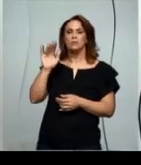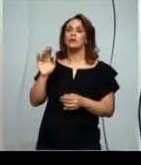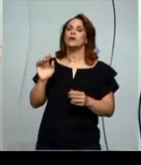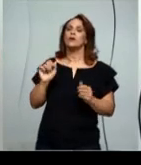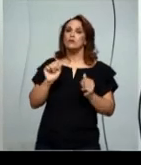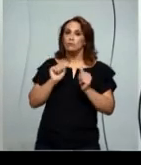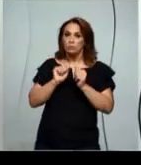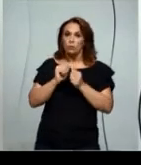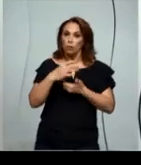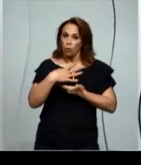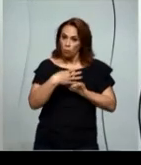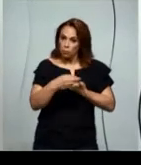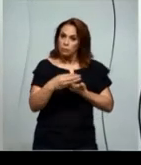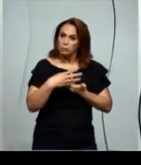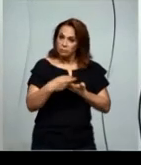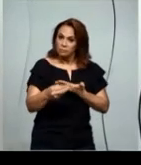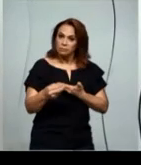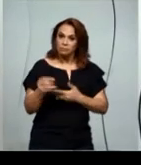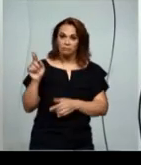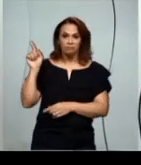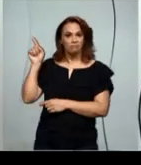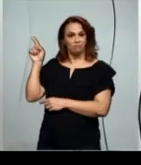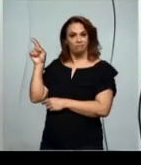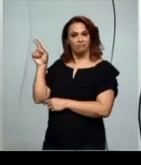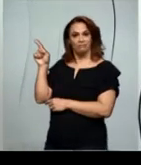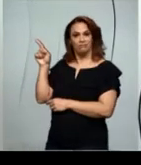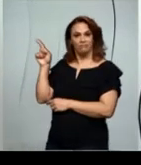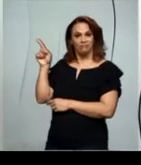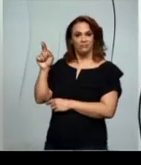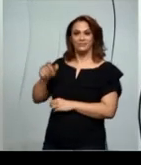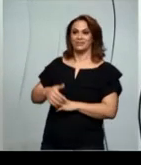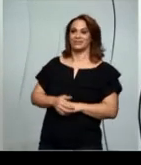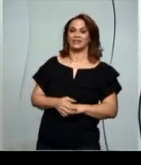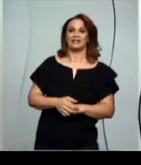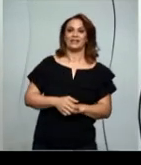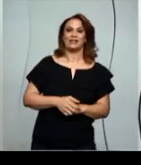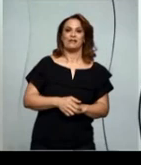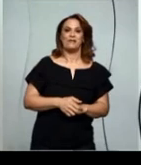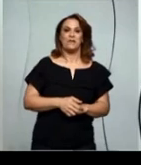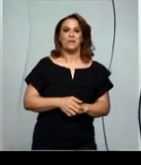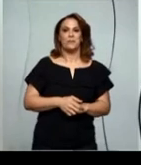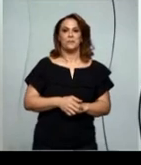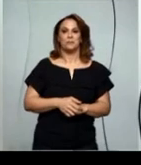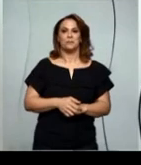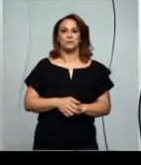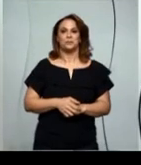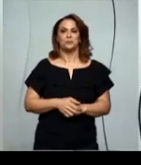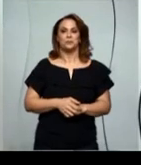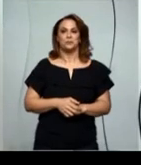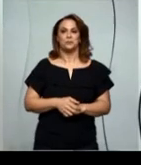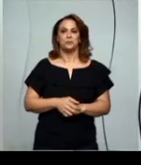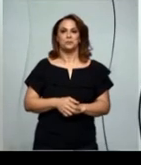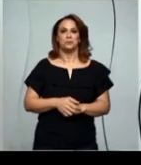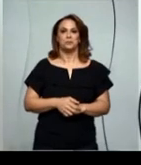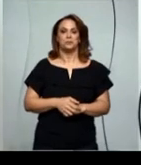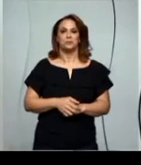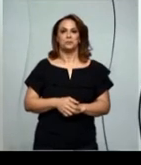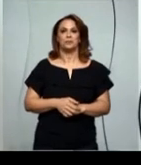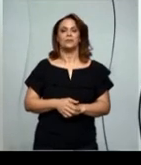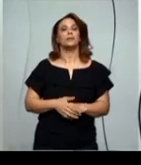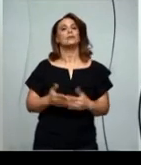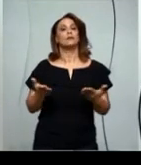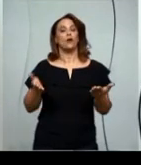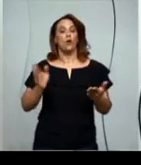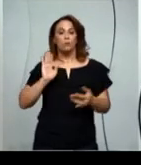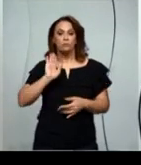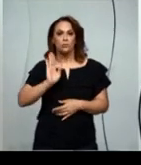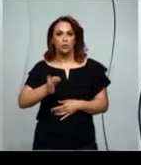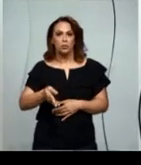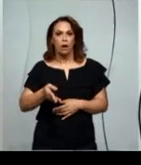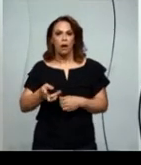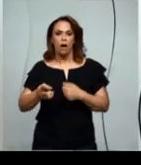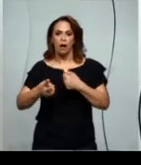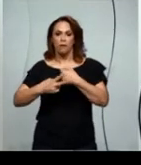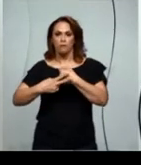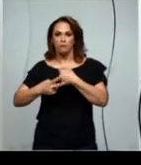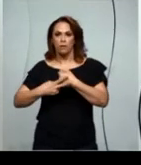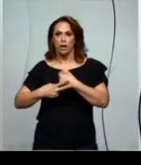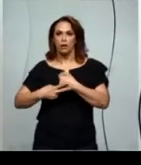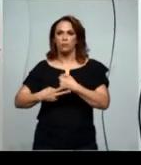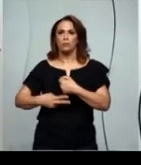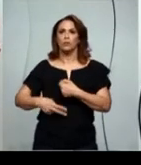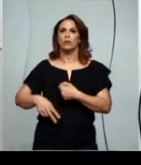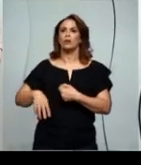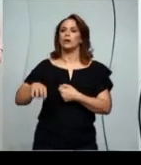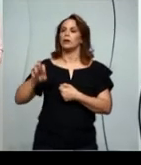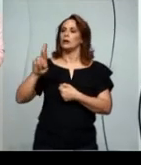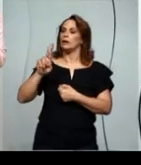bom? Vamos dando seguimento. Então, nós vimos aqui verbos regulares. E os verbos irregulares, qual é a